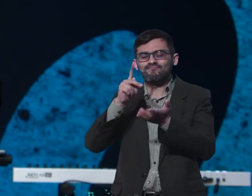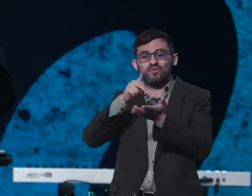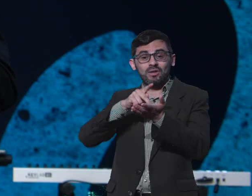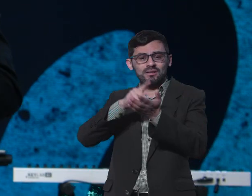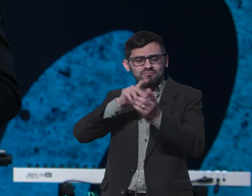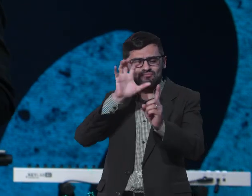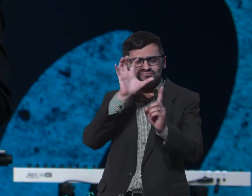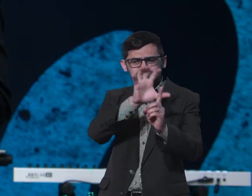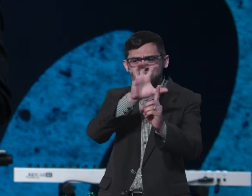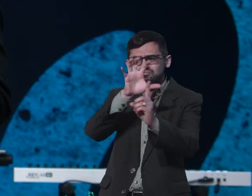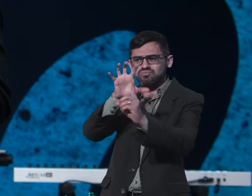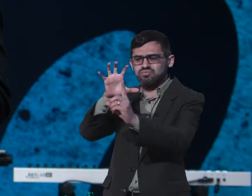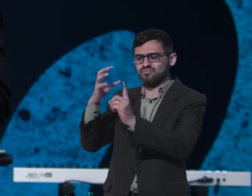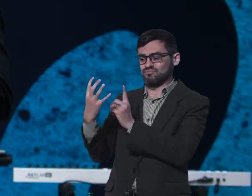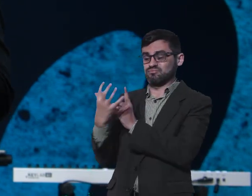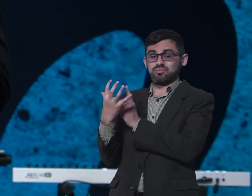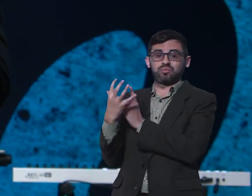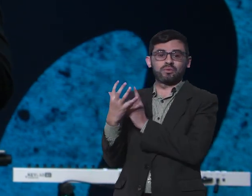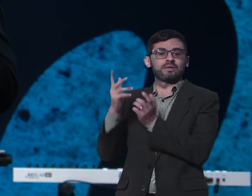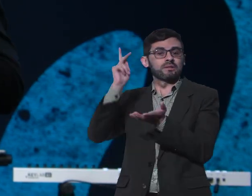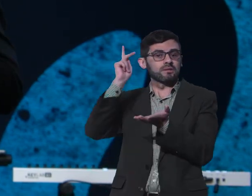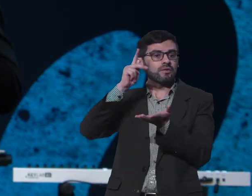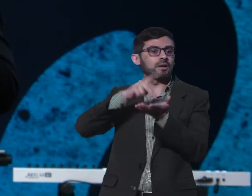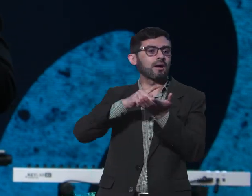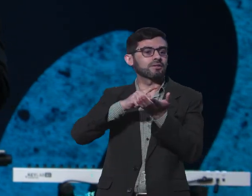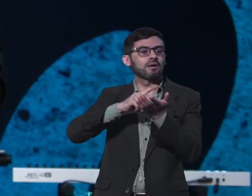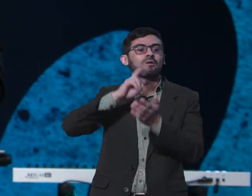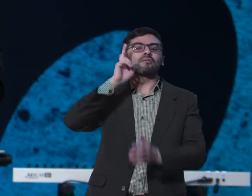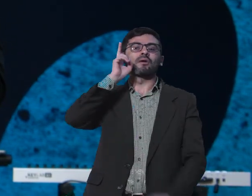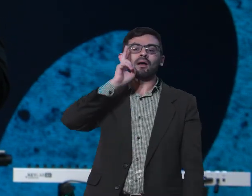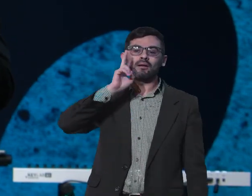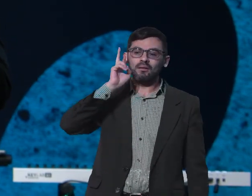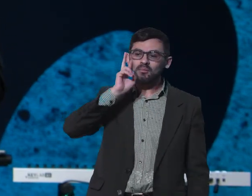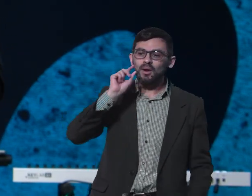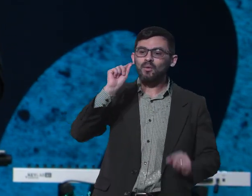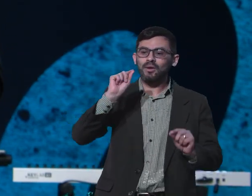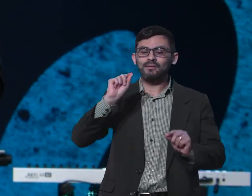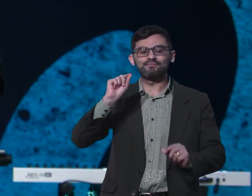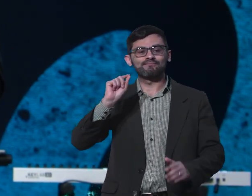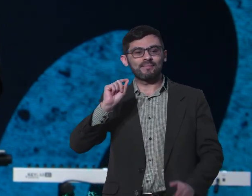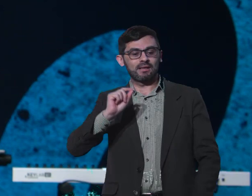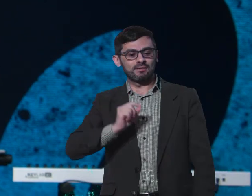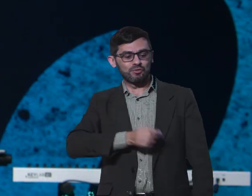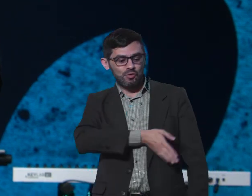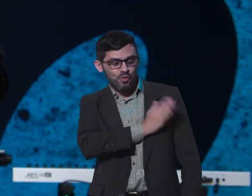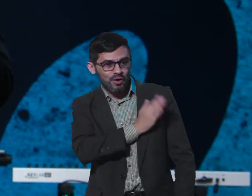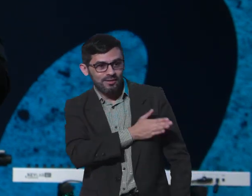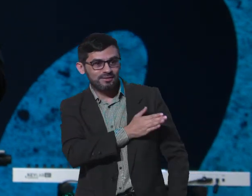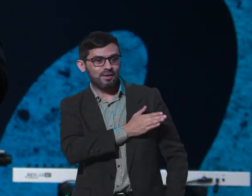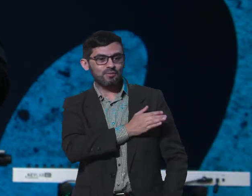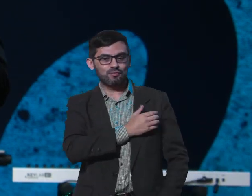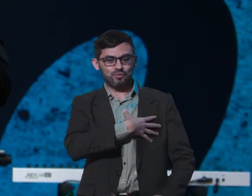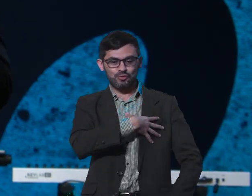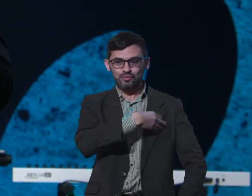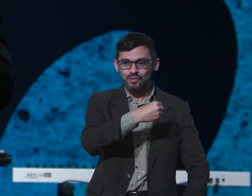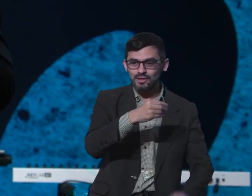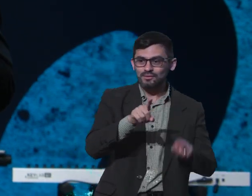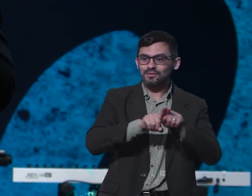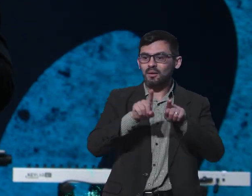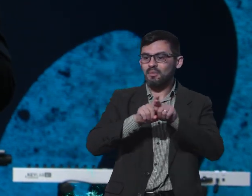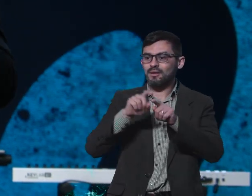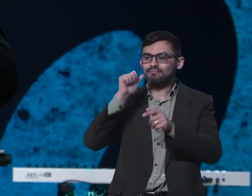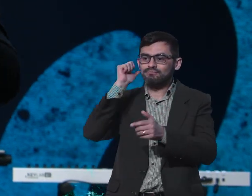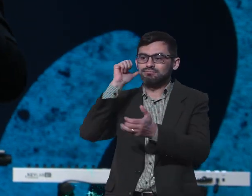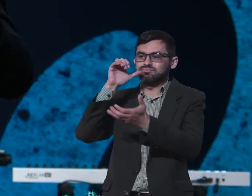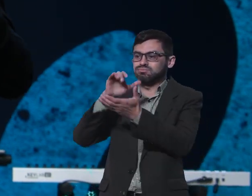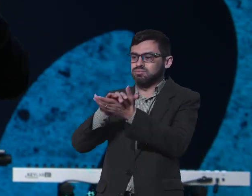marcantes, que vão ser escritas no coração dos nossos filhos, dos nossos cônjuges, e